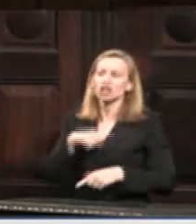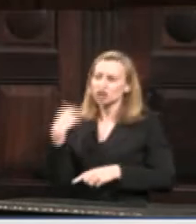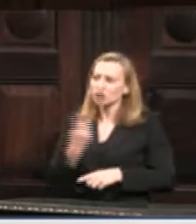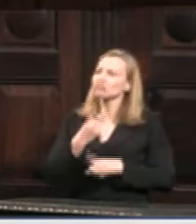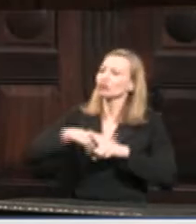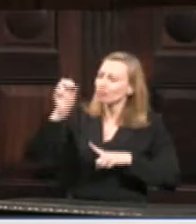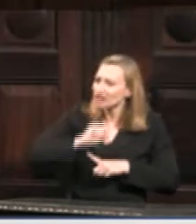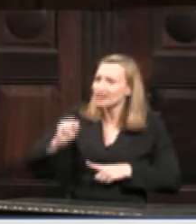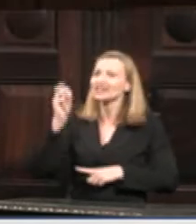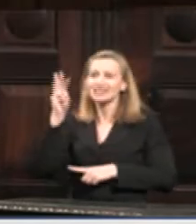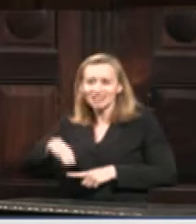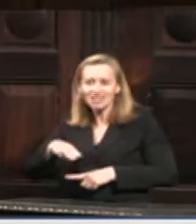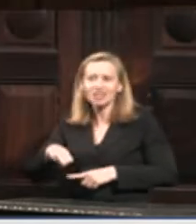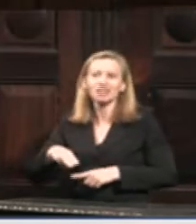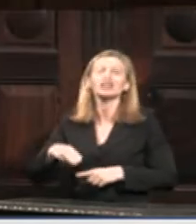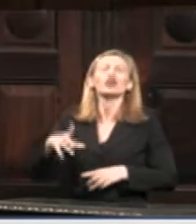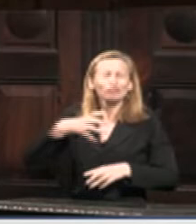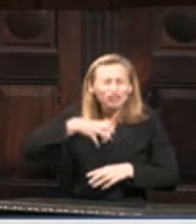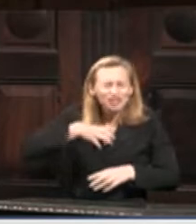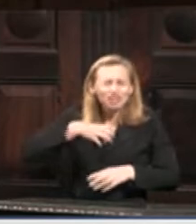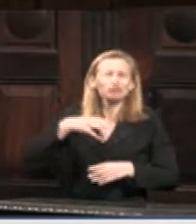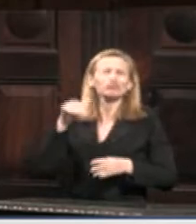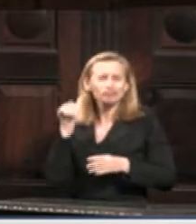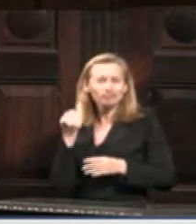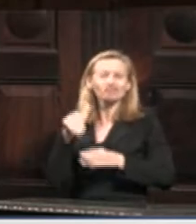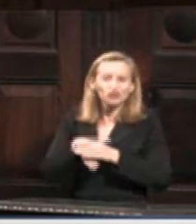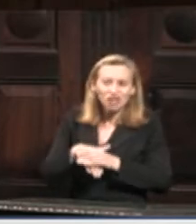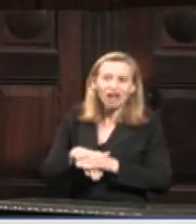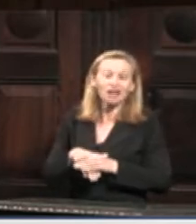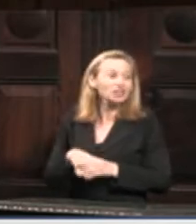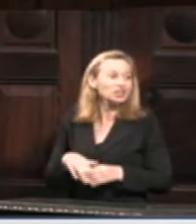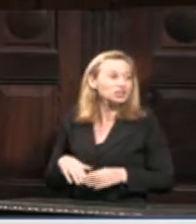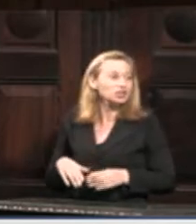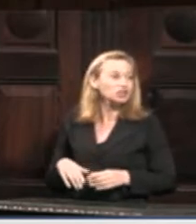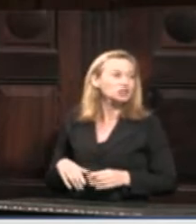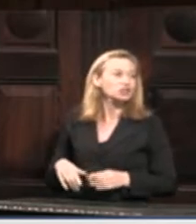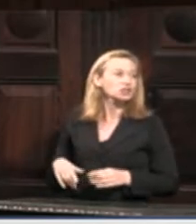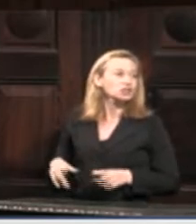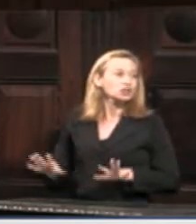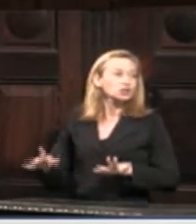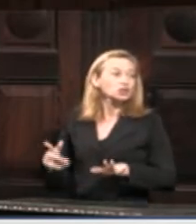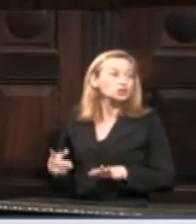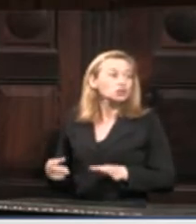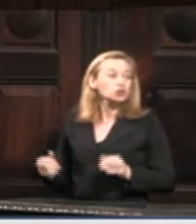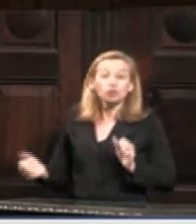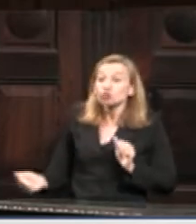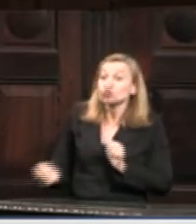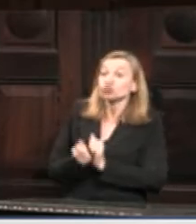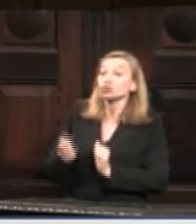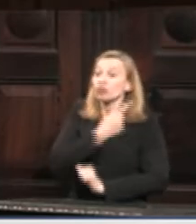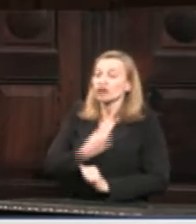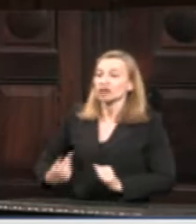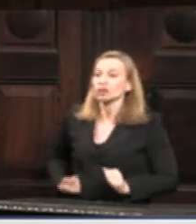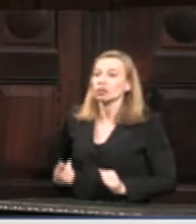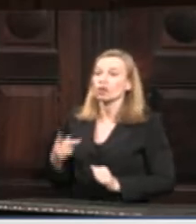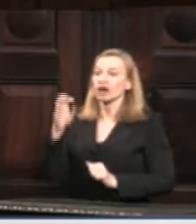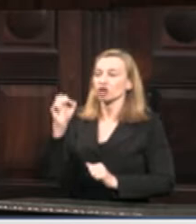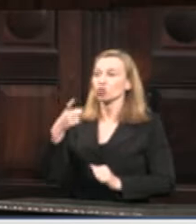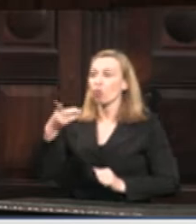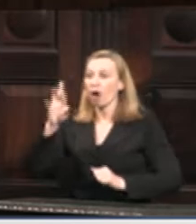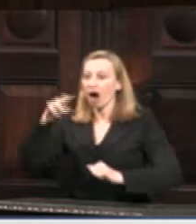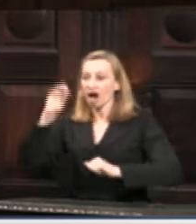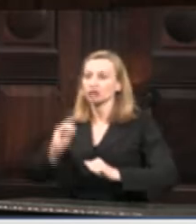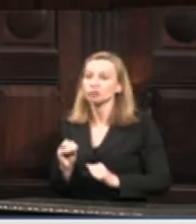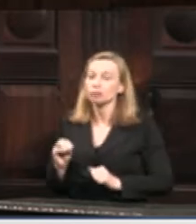as eleições. Eu sinto isso nas ruas com o governador Eduardo Paes, mas sou o candidato independente daquele